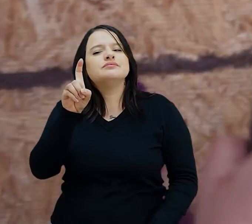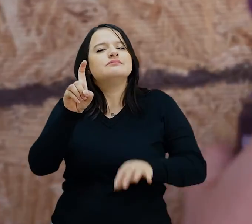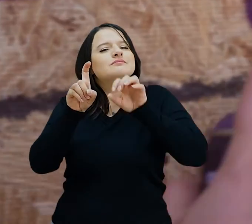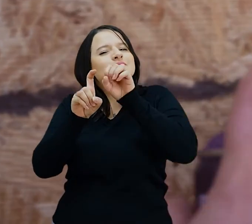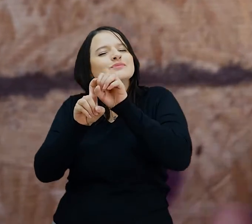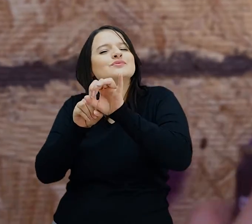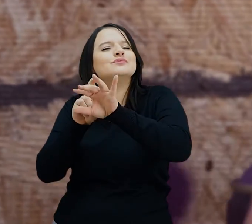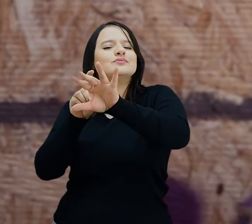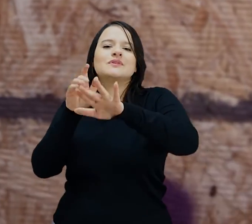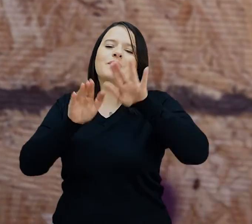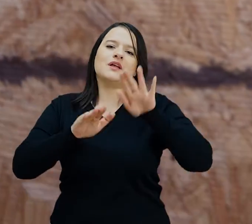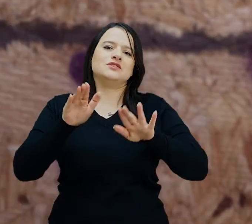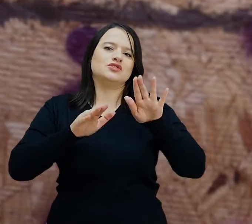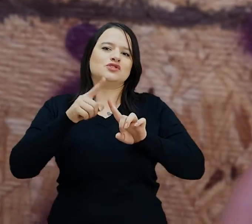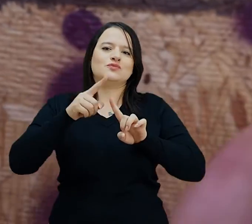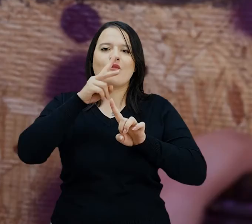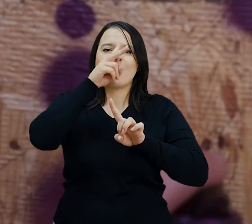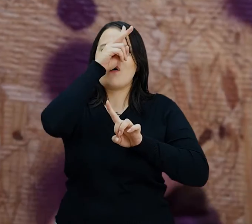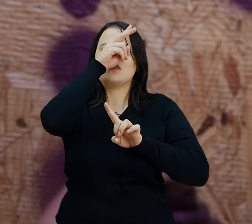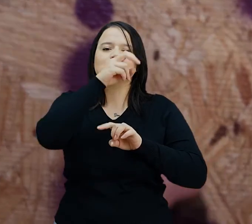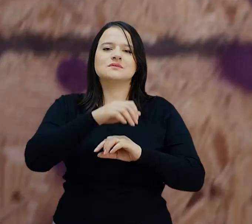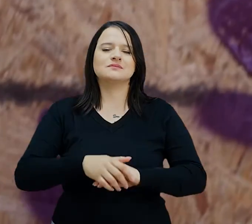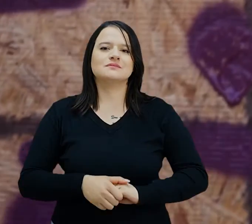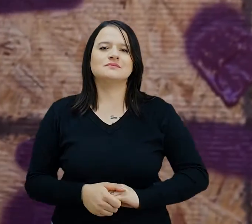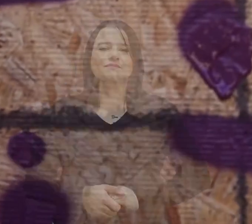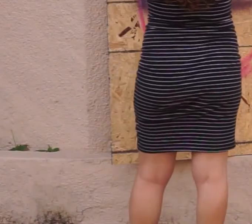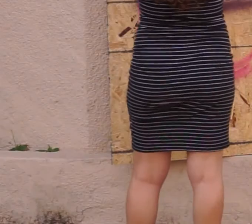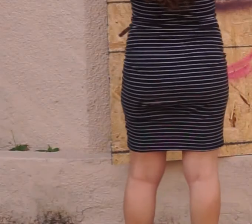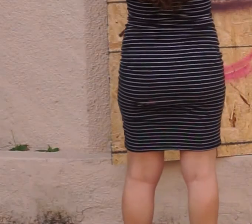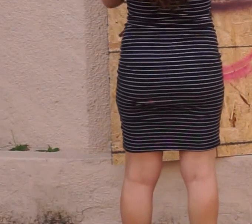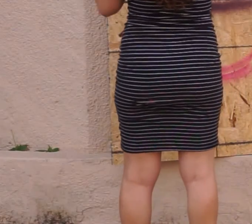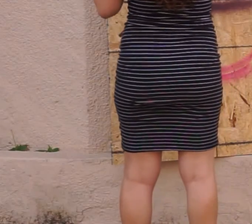muita tinta. Se eu apertar com menos força, sai menos tinta.